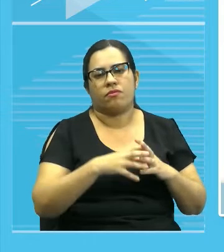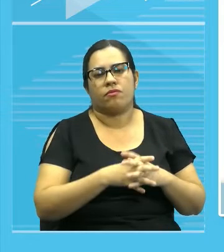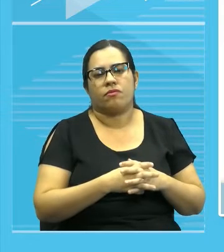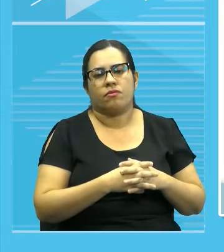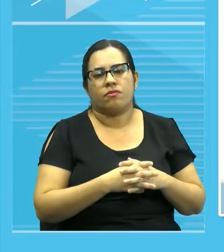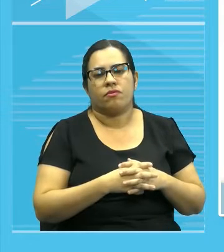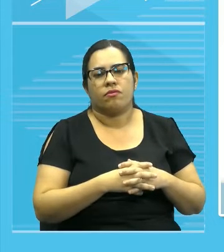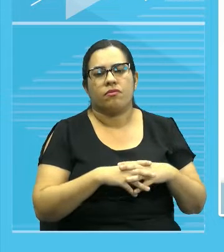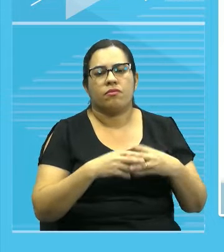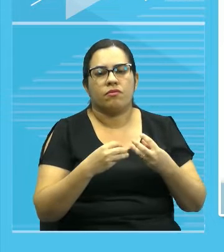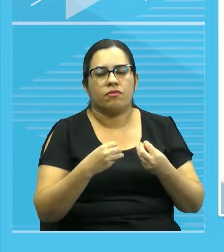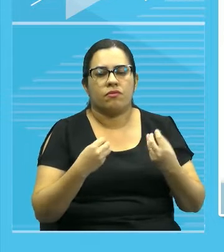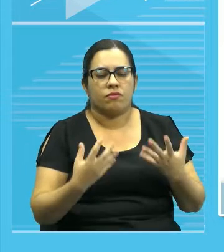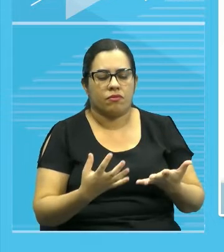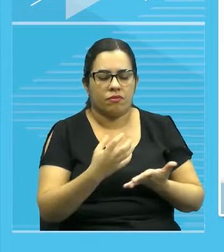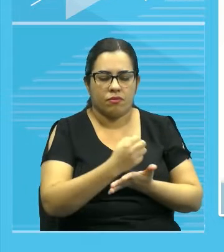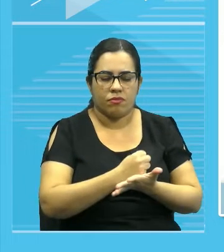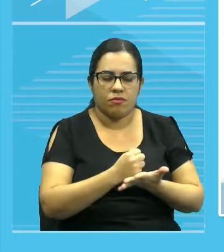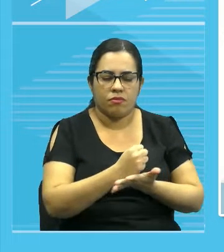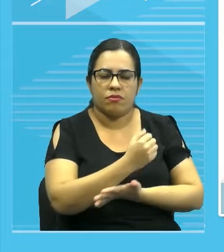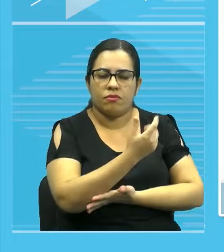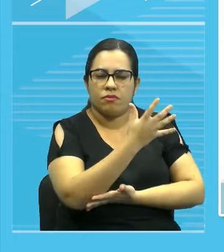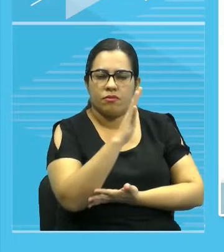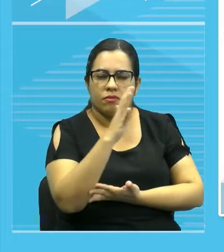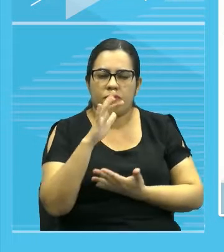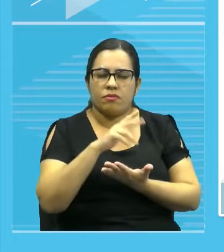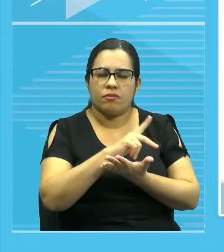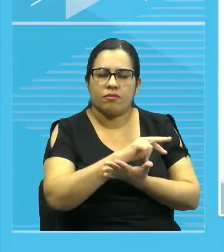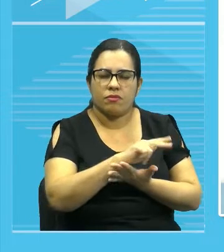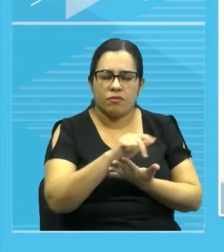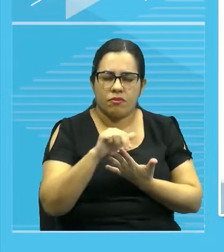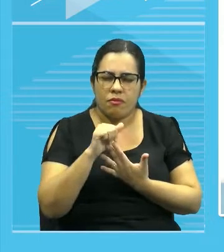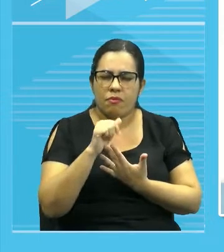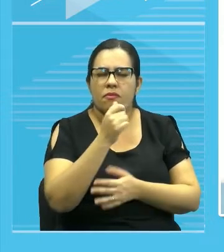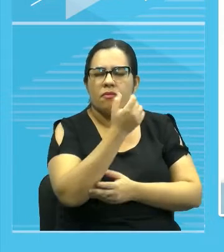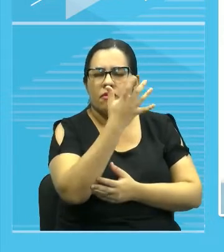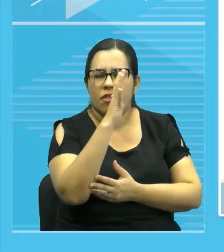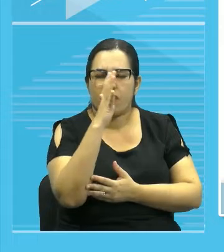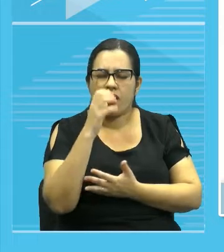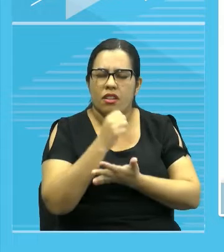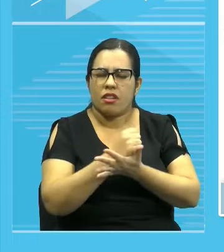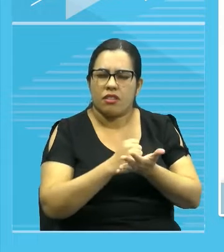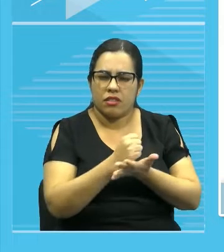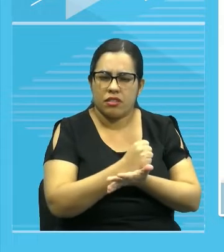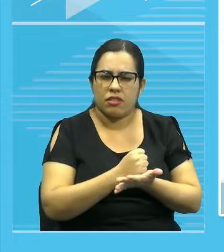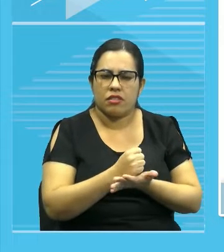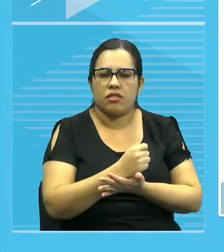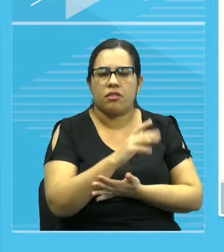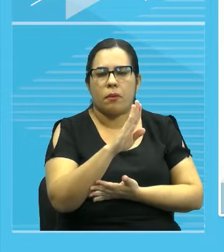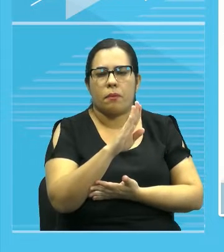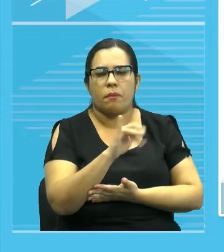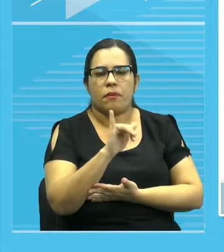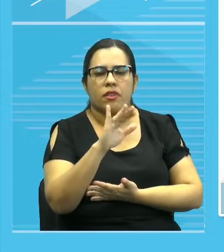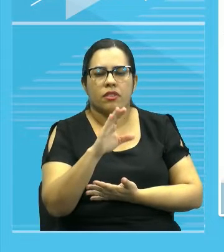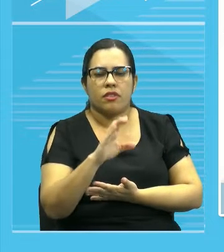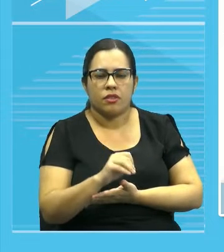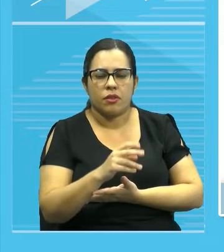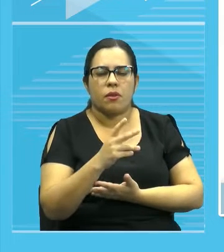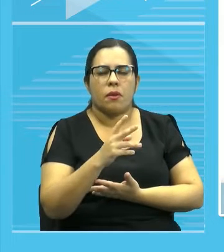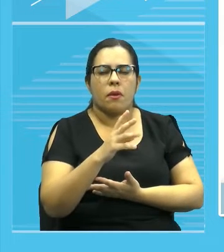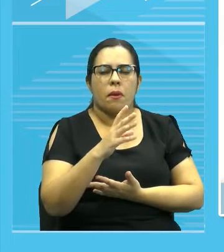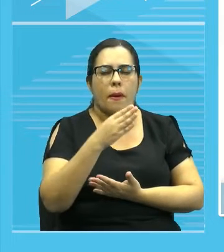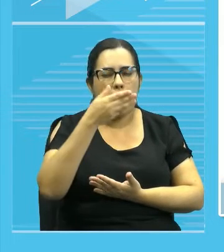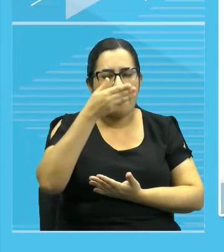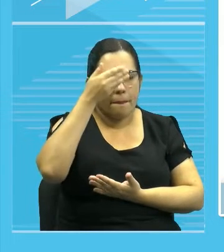as ervas farmacológicas as várias ervas plantas a famosa biopirataria